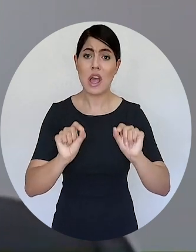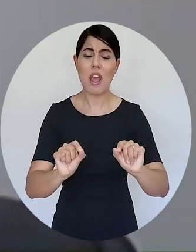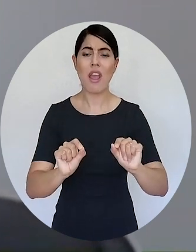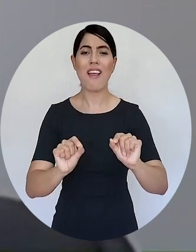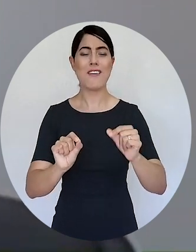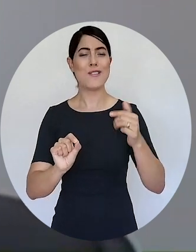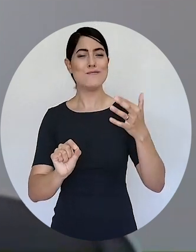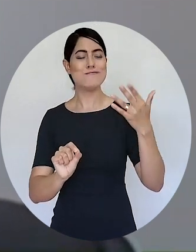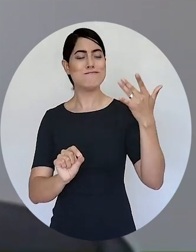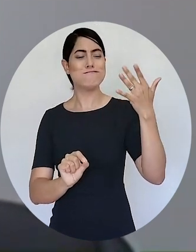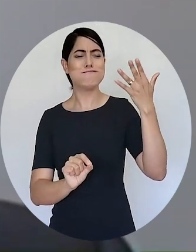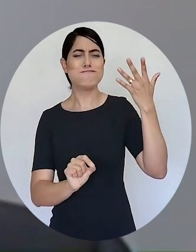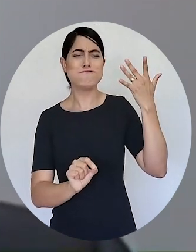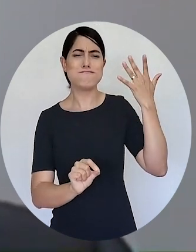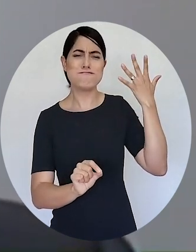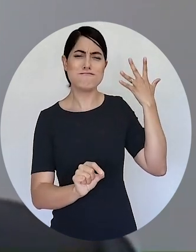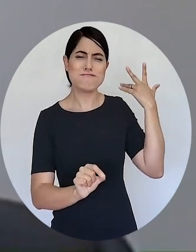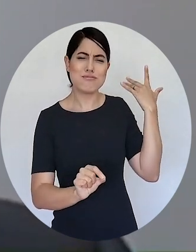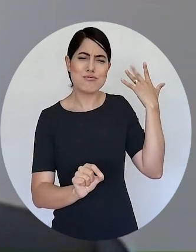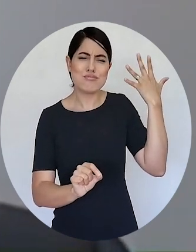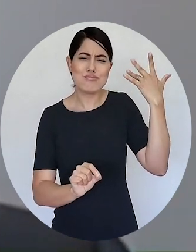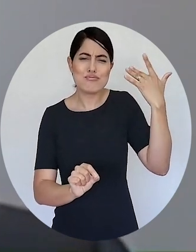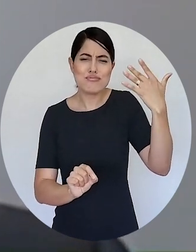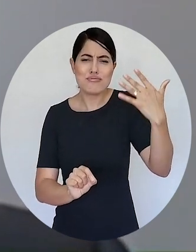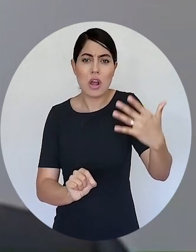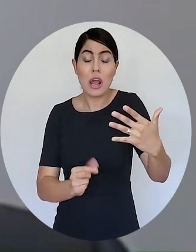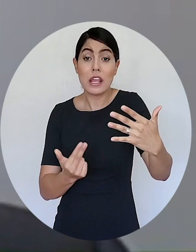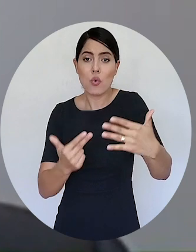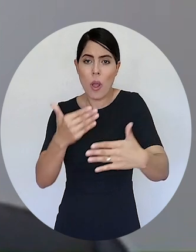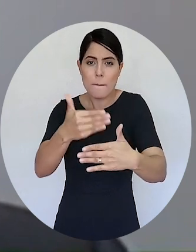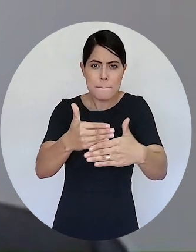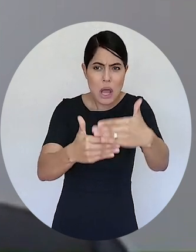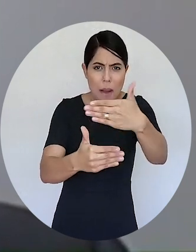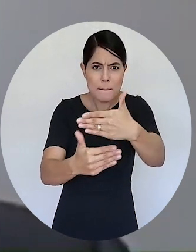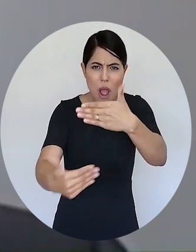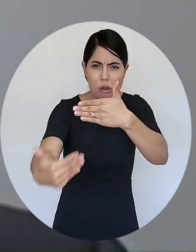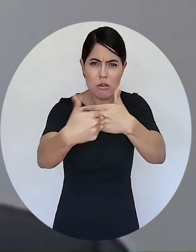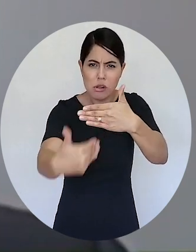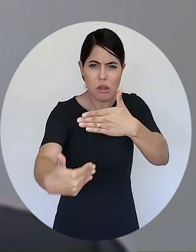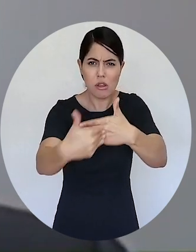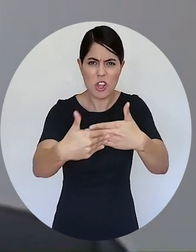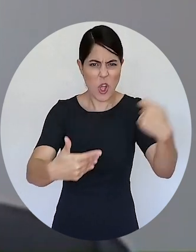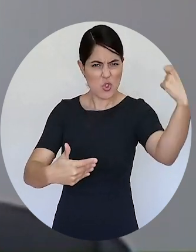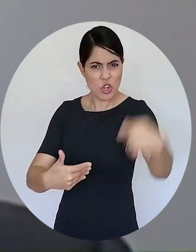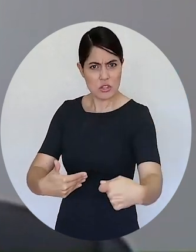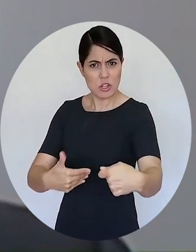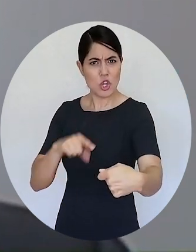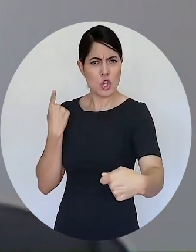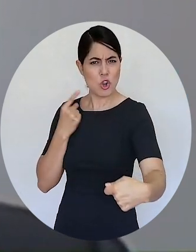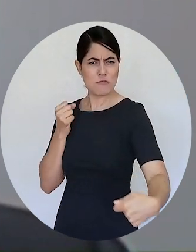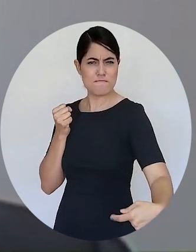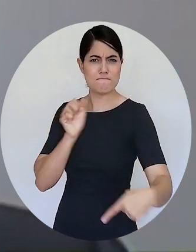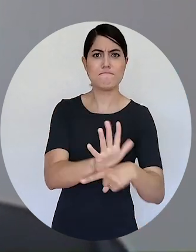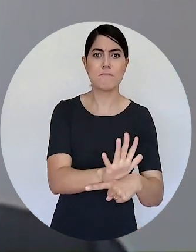ser trincheiras para combater o autoritarismo.